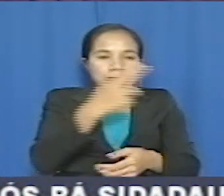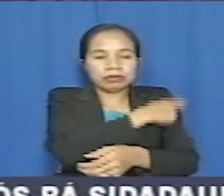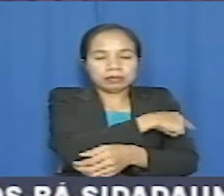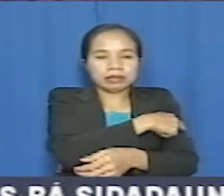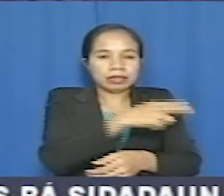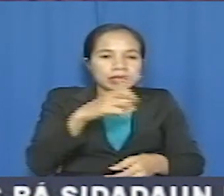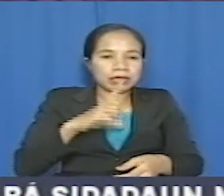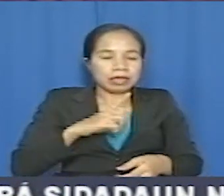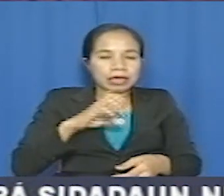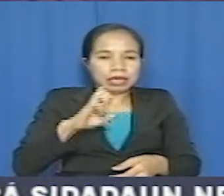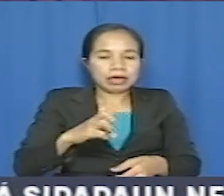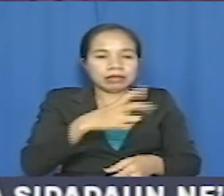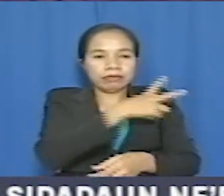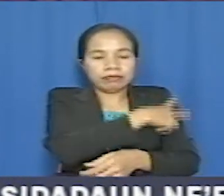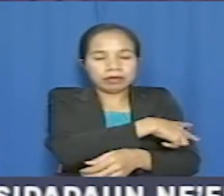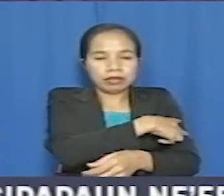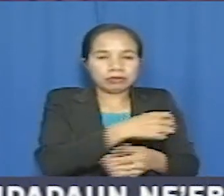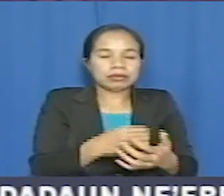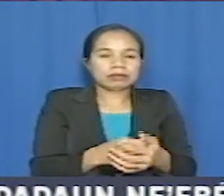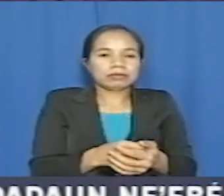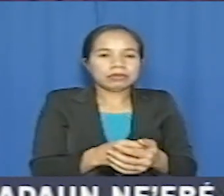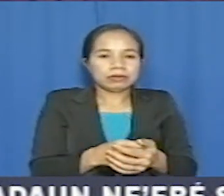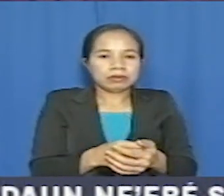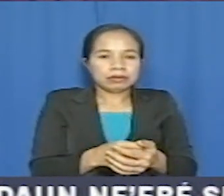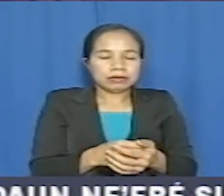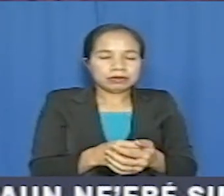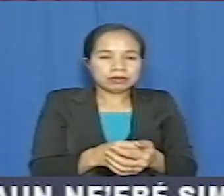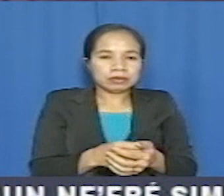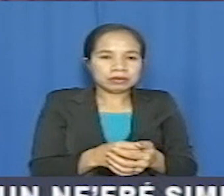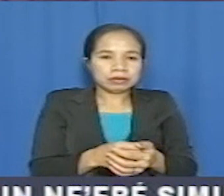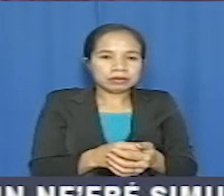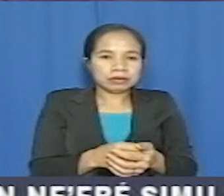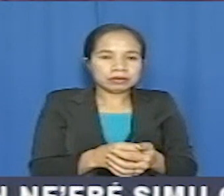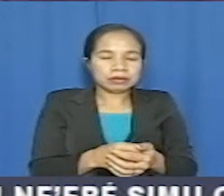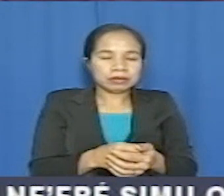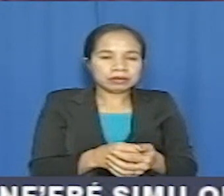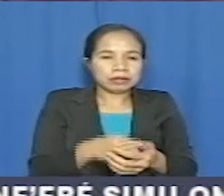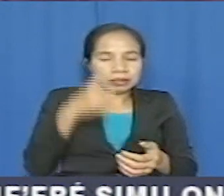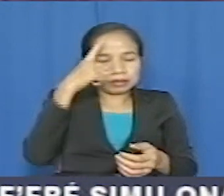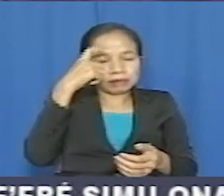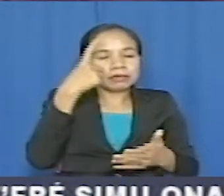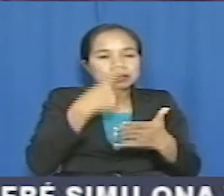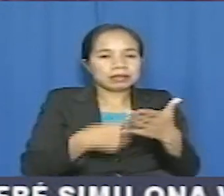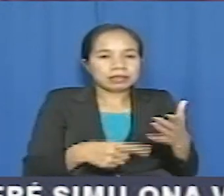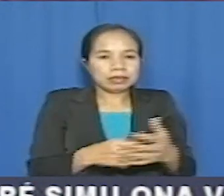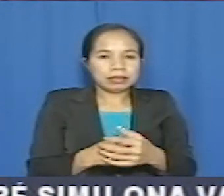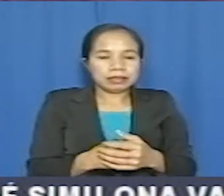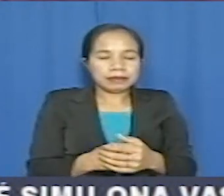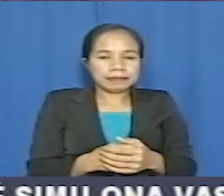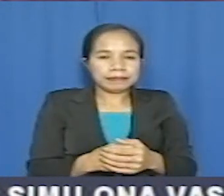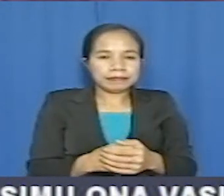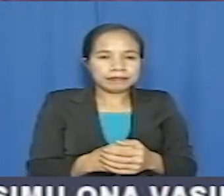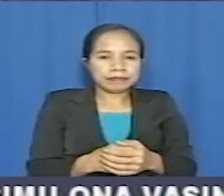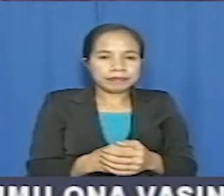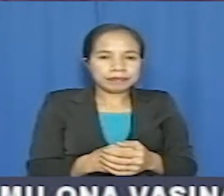mas especialista se começa moras se mora primeiro há até decadir se moras está mais cedo também será que se a luz ou PPN ho